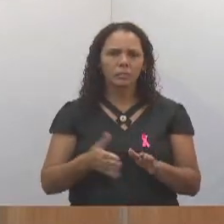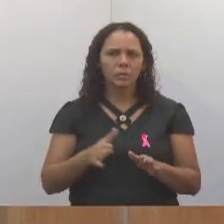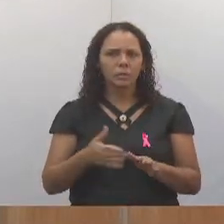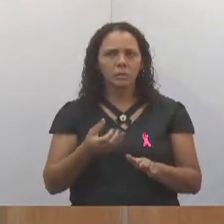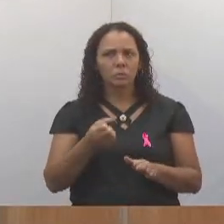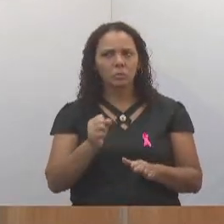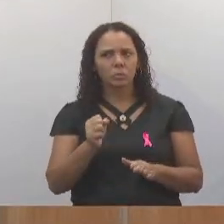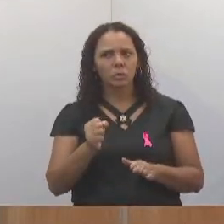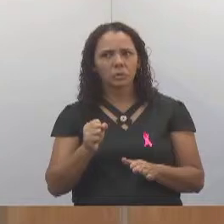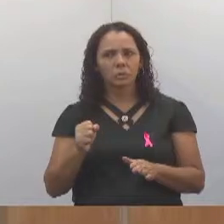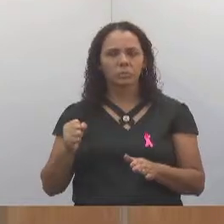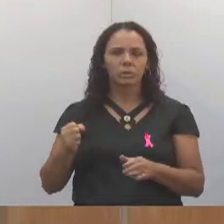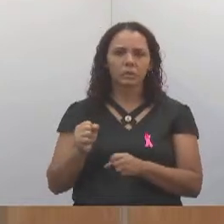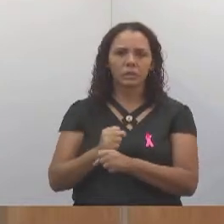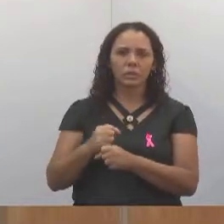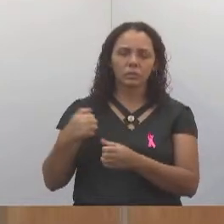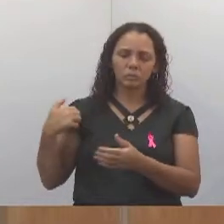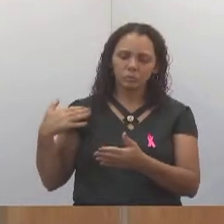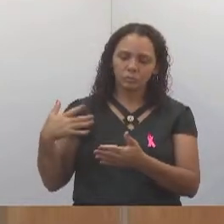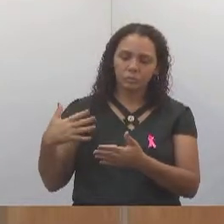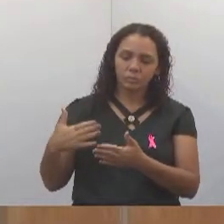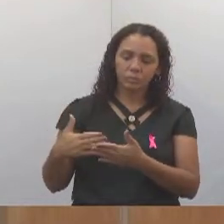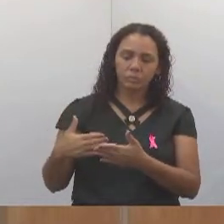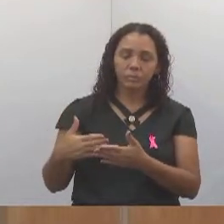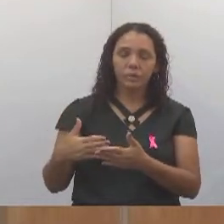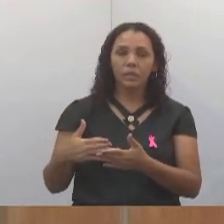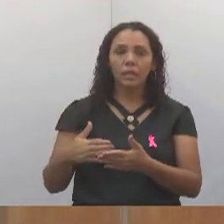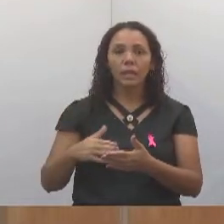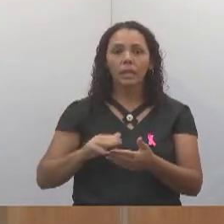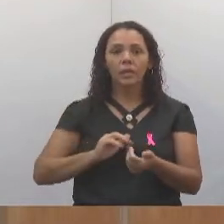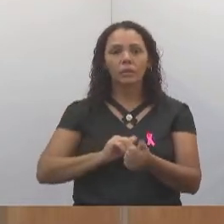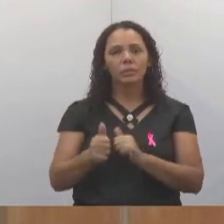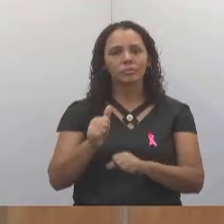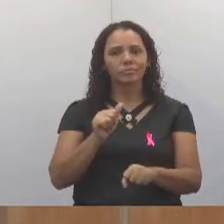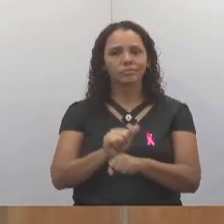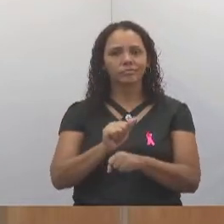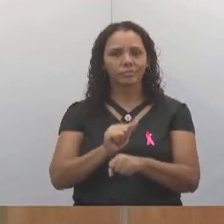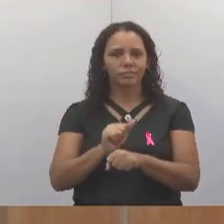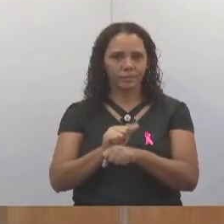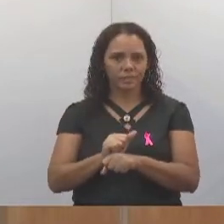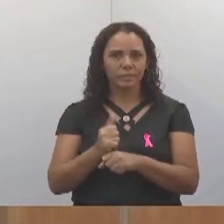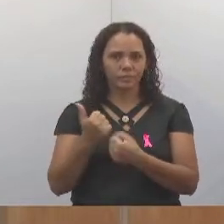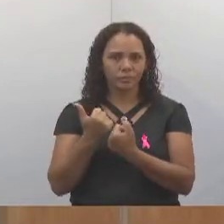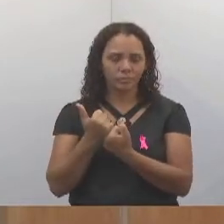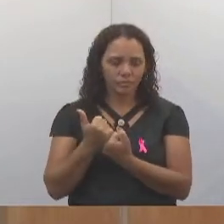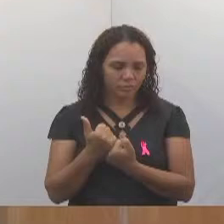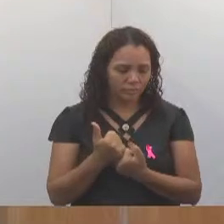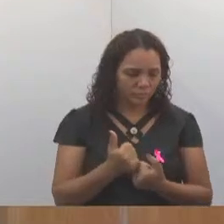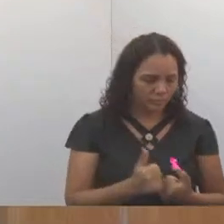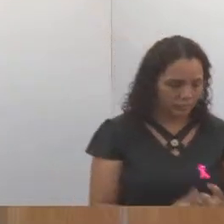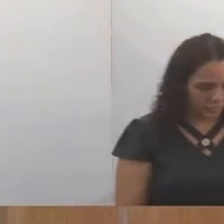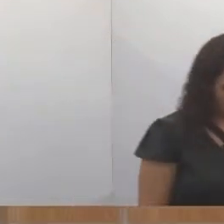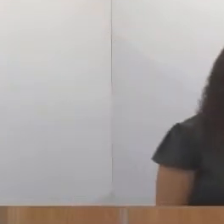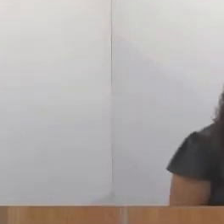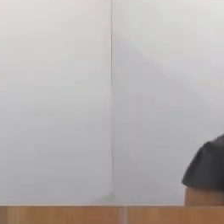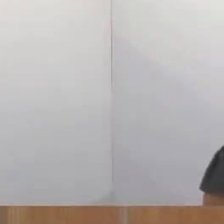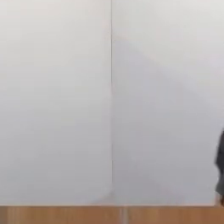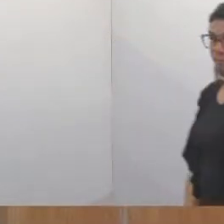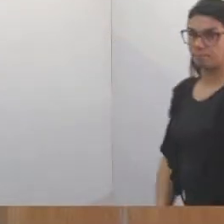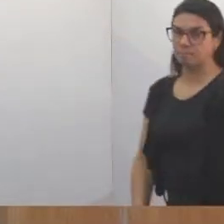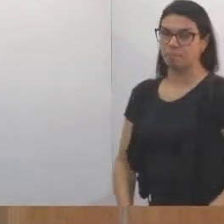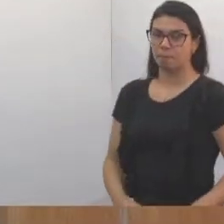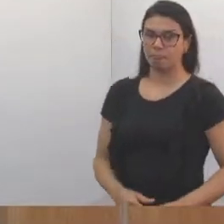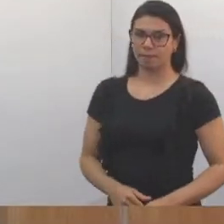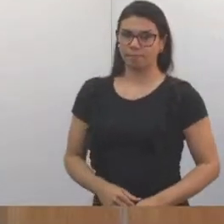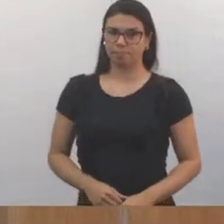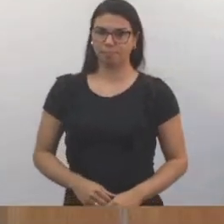cá, o esporte está estagnado. E a gente consegue visualizar pelo simples fato de não ter uma